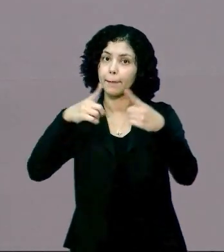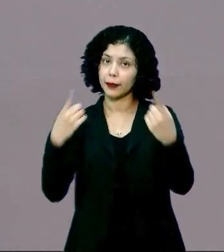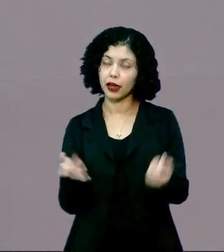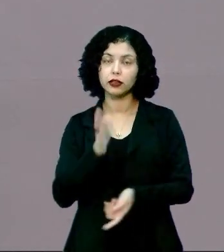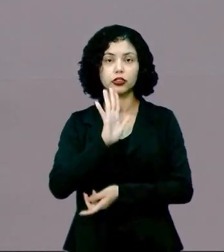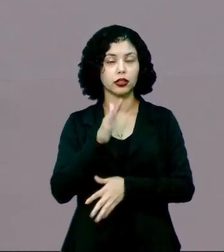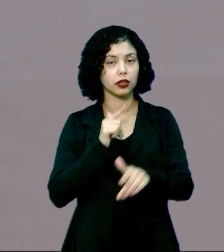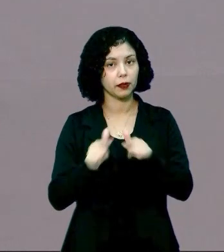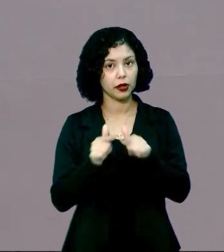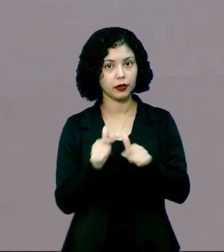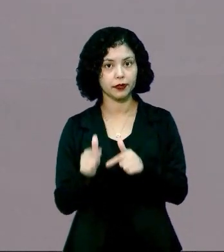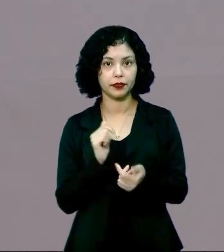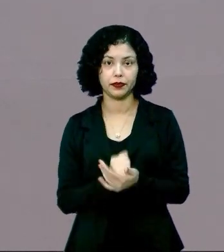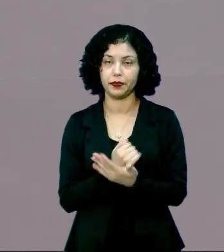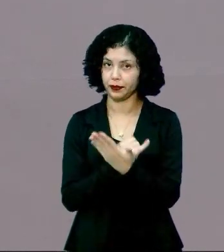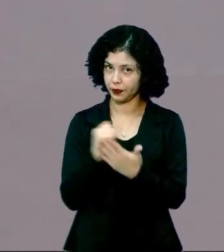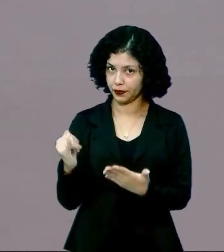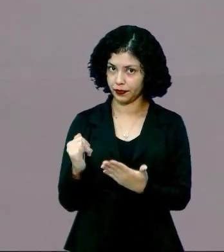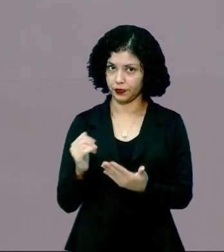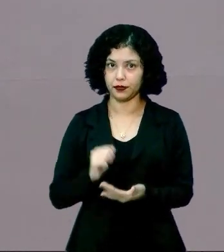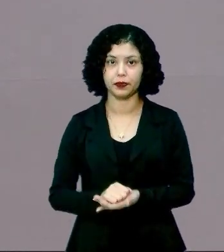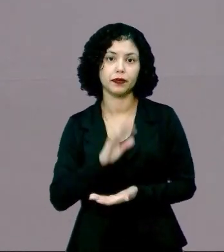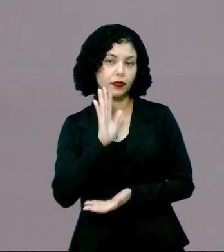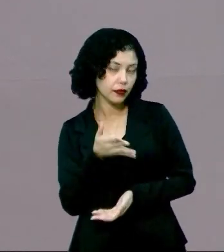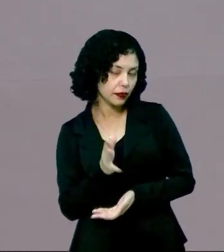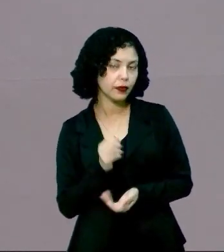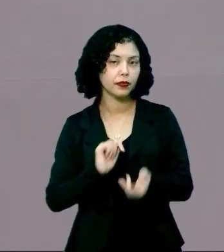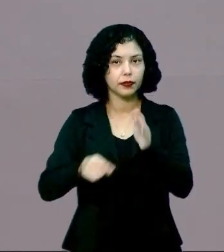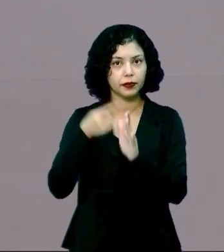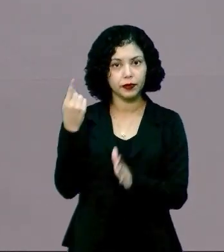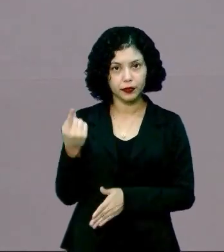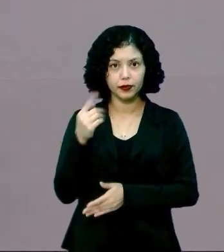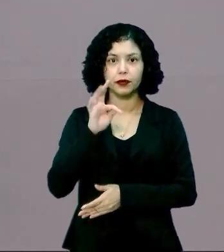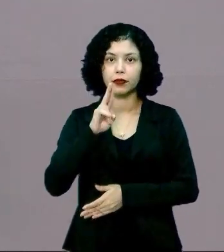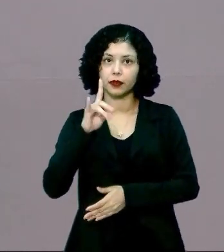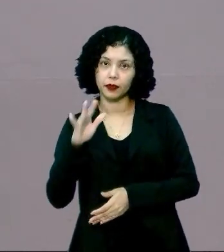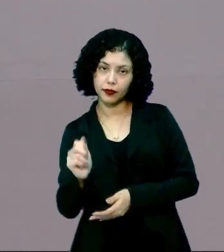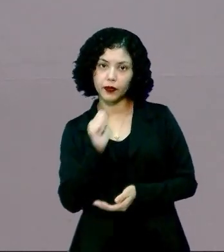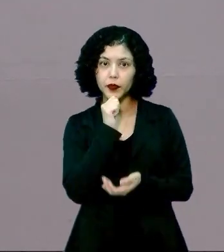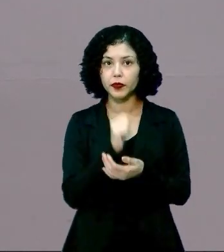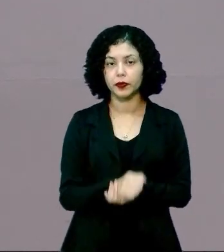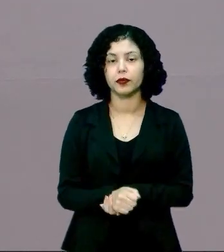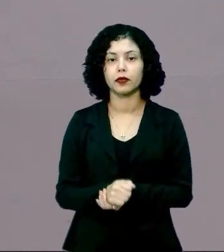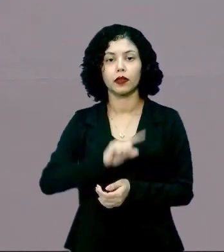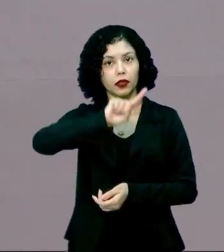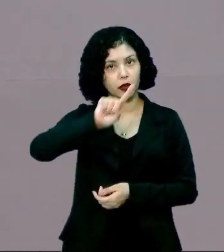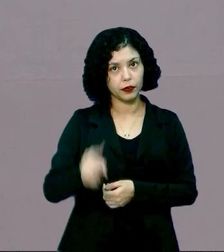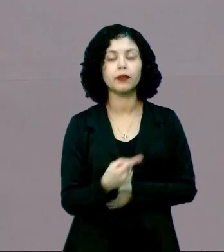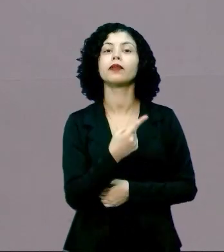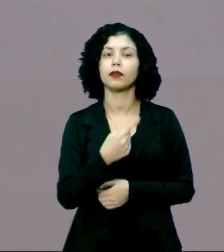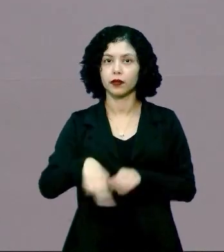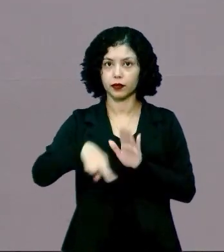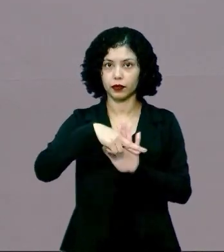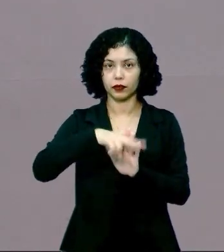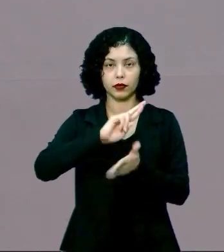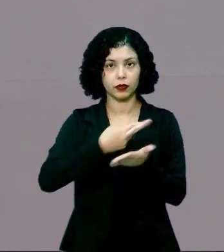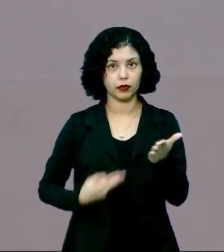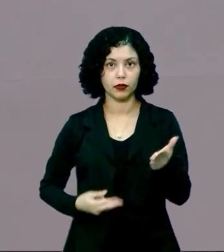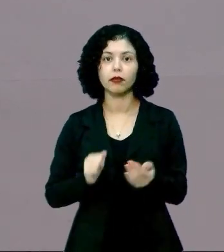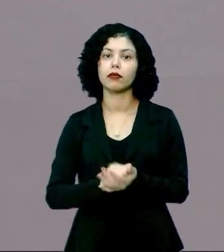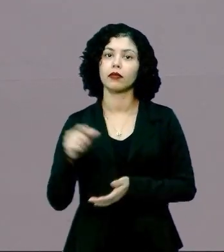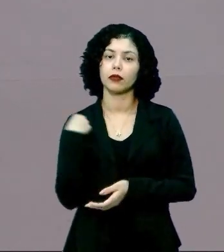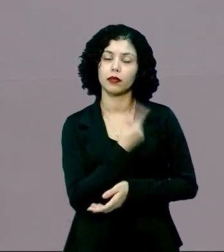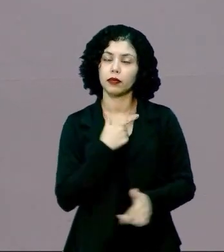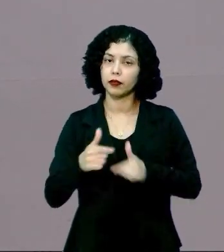nós já trabalhamos a introdução, né? Na nossa primeira temporada da nossa série Redação Nota 1000 do Enem, nós trabalhamos a